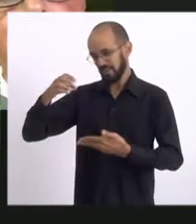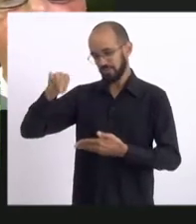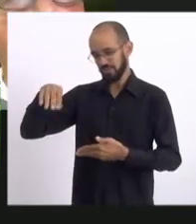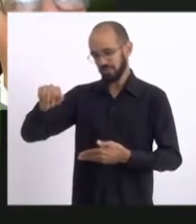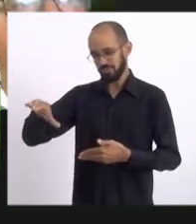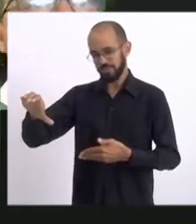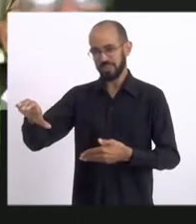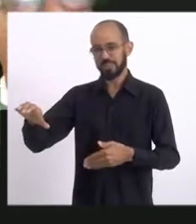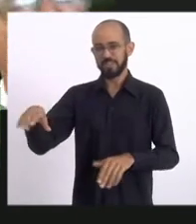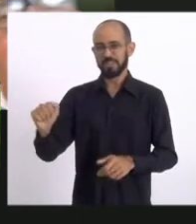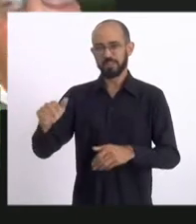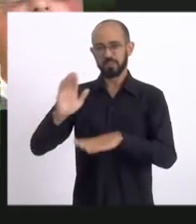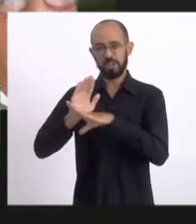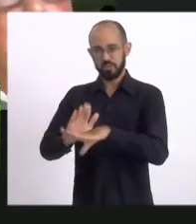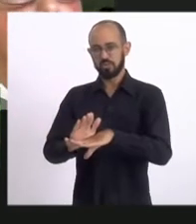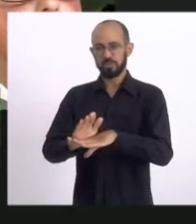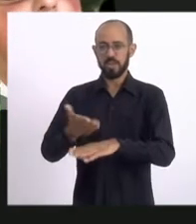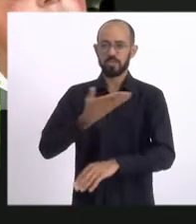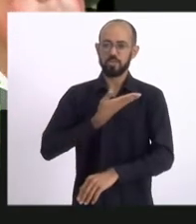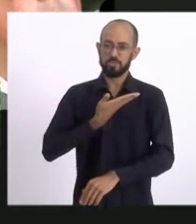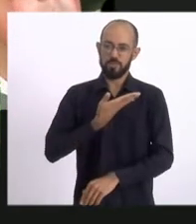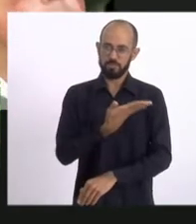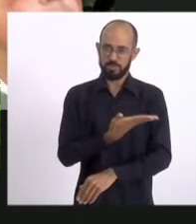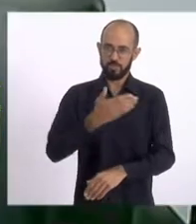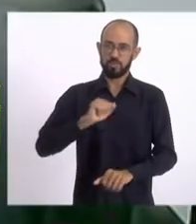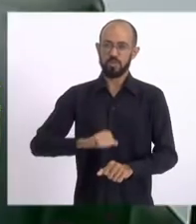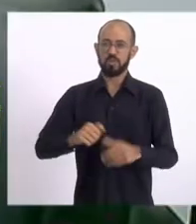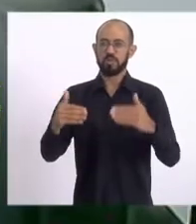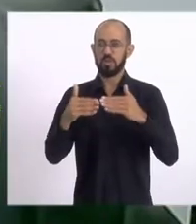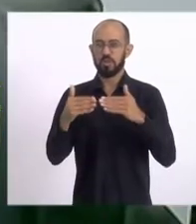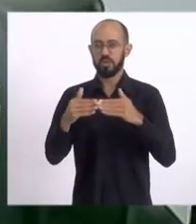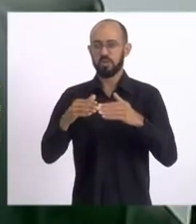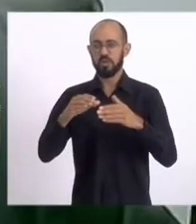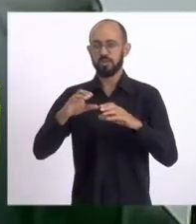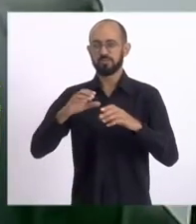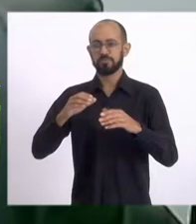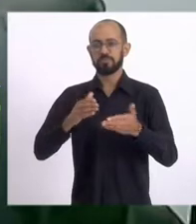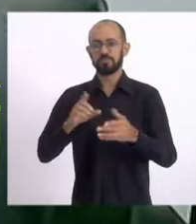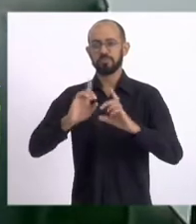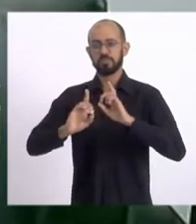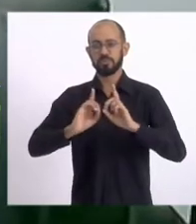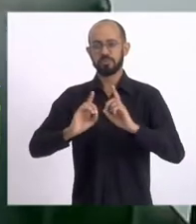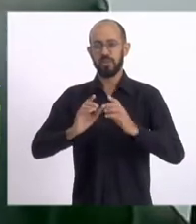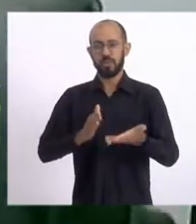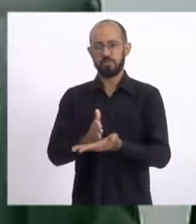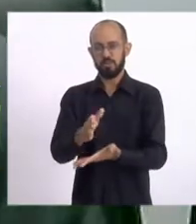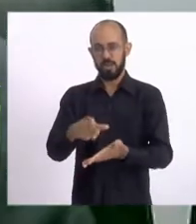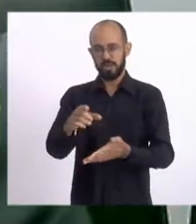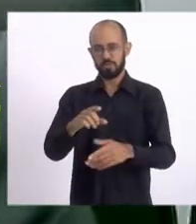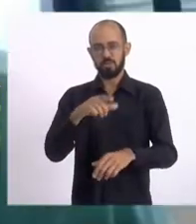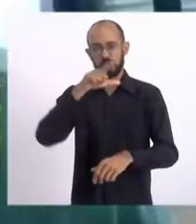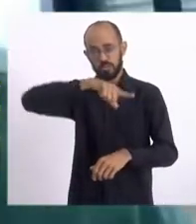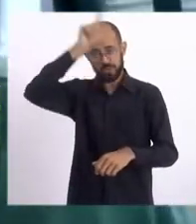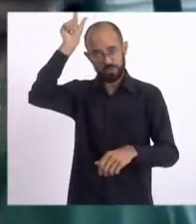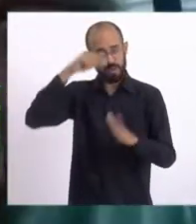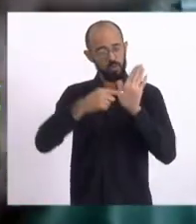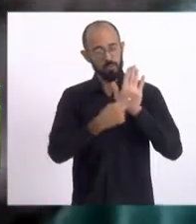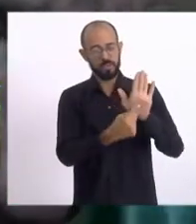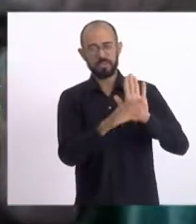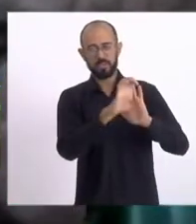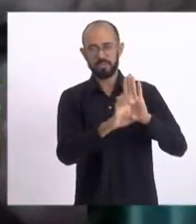Vamos ajudar o nosso colega aqui. Então, parecer pela constitucionalidade, em discussão e votação aprovada, deputado Luiz Paulo apresenta as emendas. Obrigado,